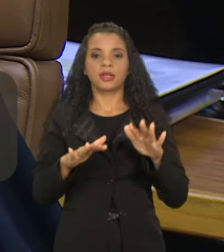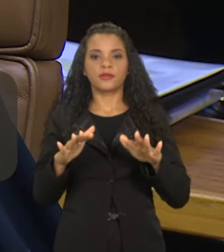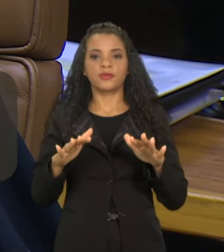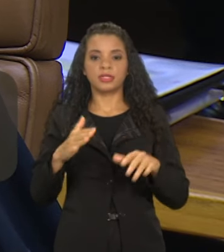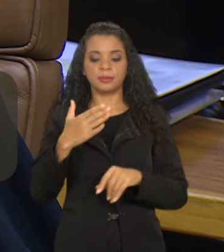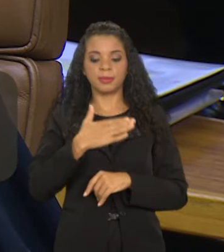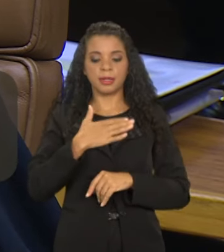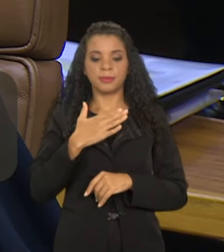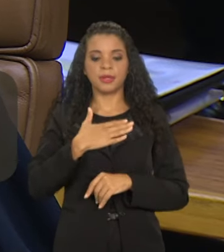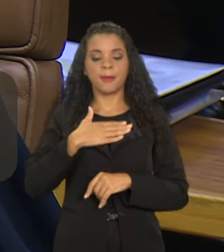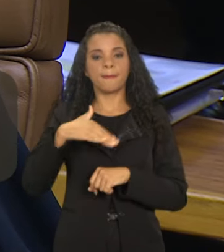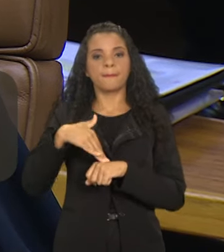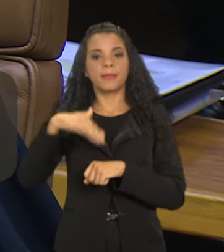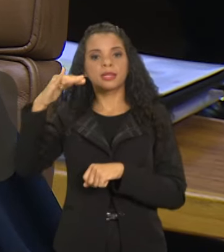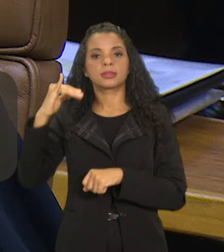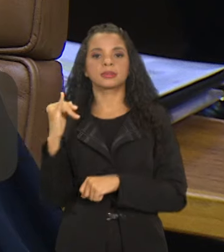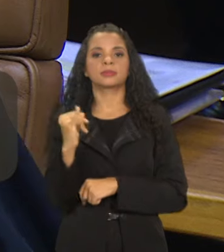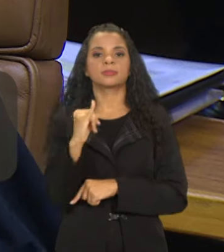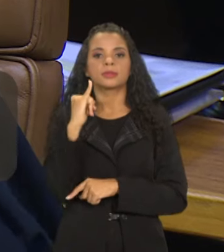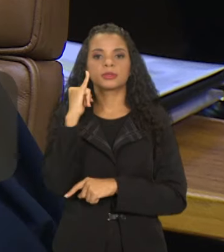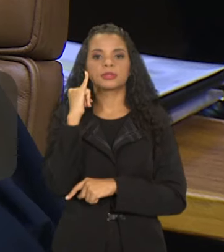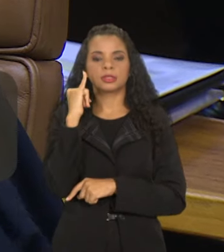em relação